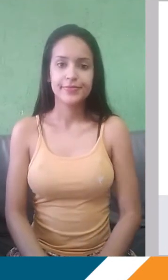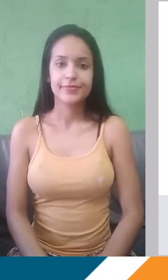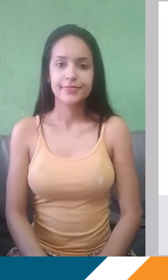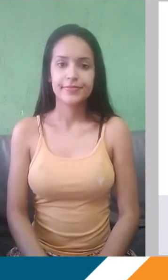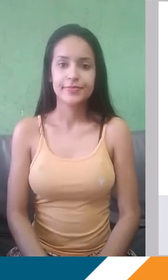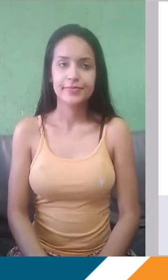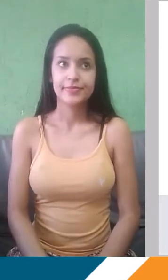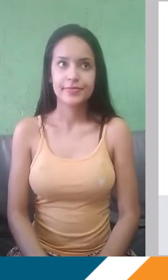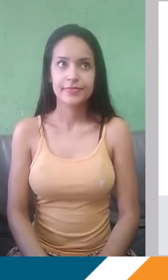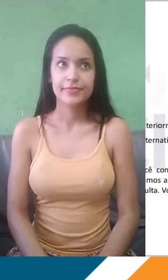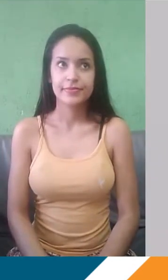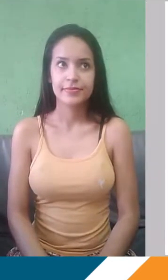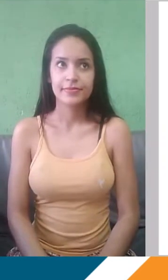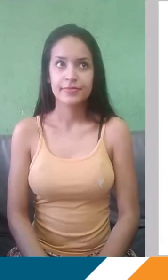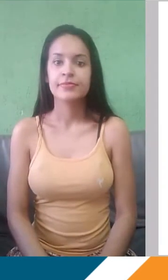gabarito.